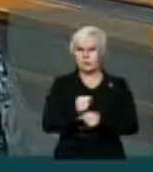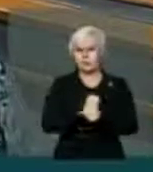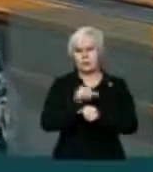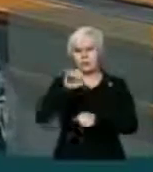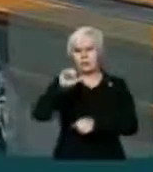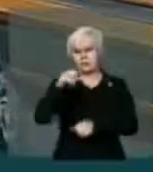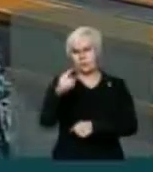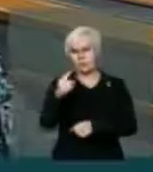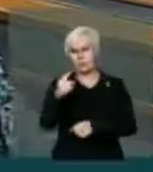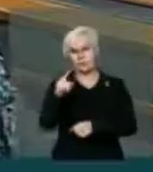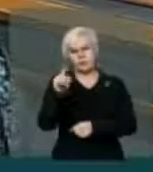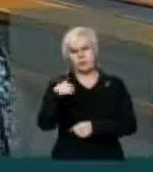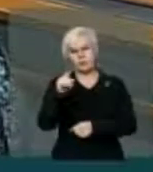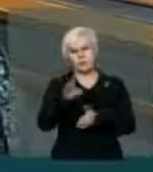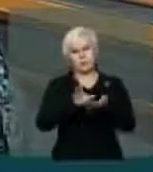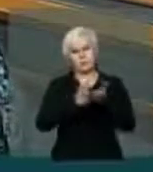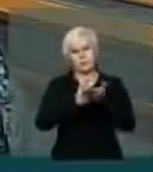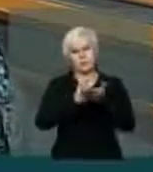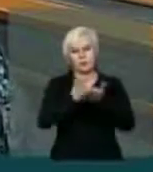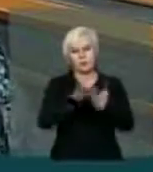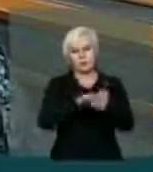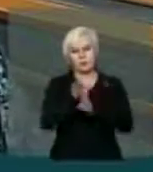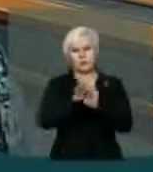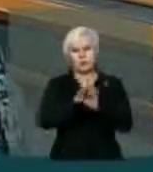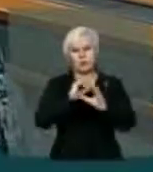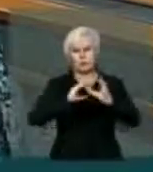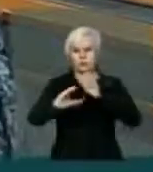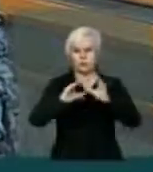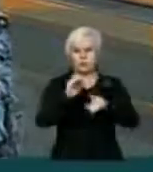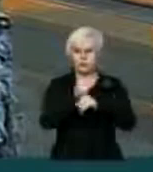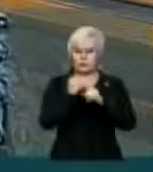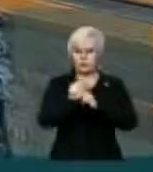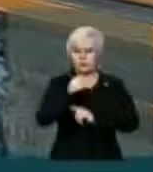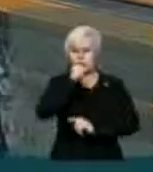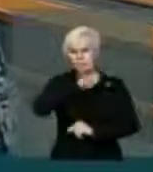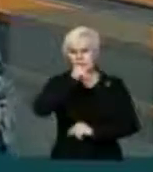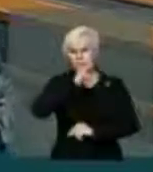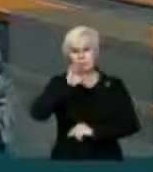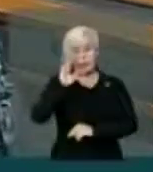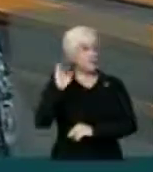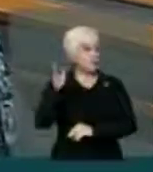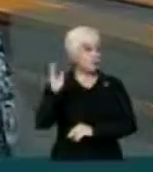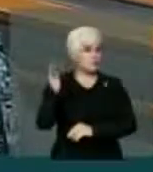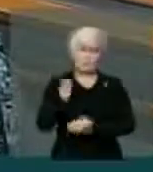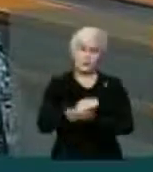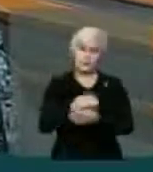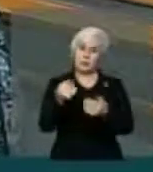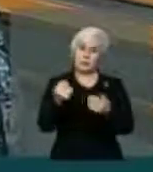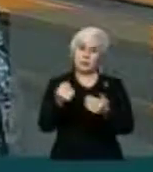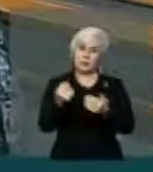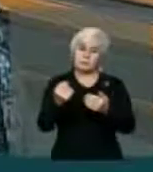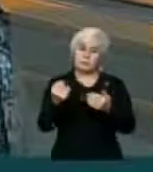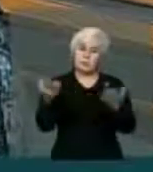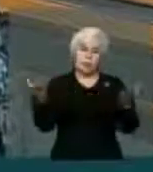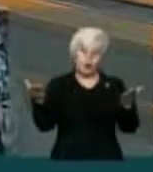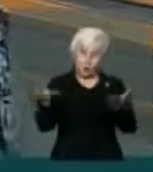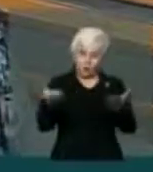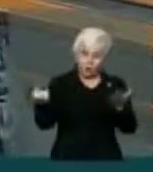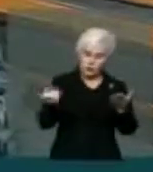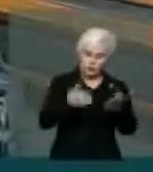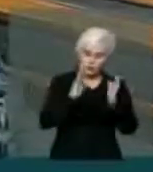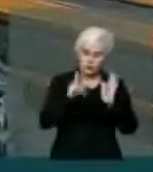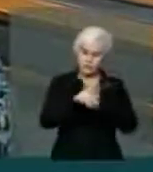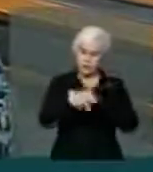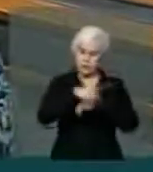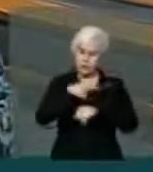91, que é o Conselho de Comunicação Social, está desatualizado, que não corresponde à realidade do sistema de comunicação do